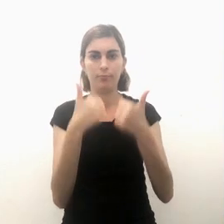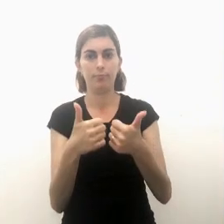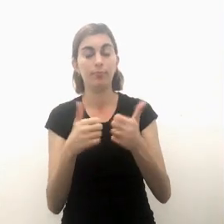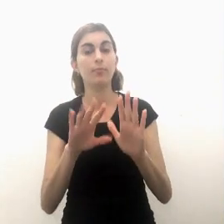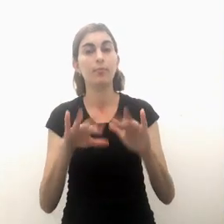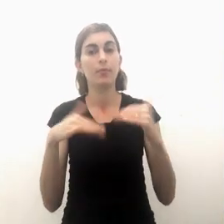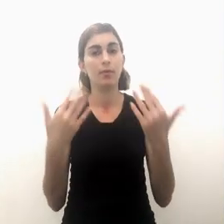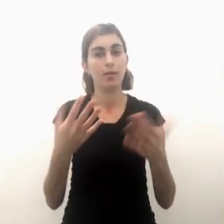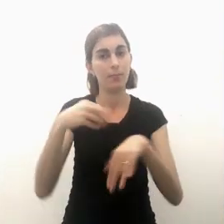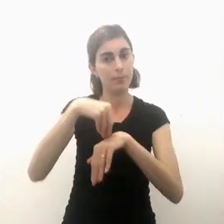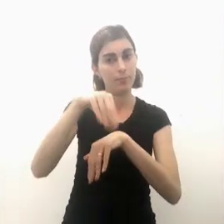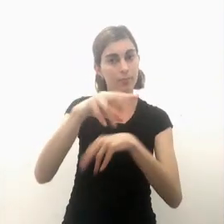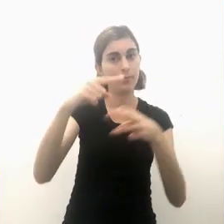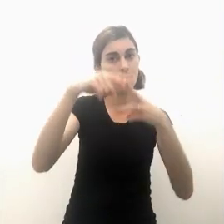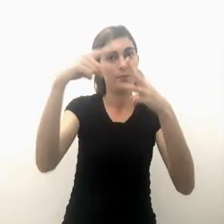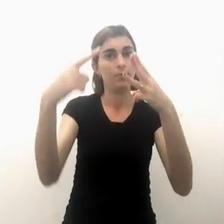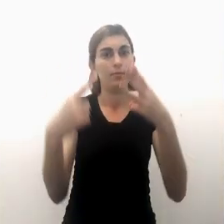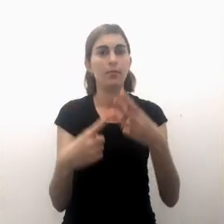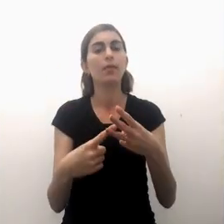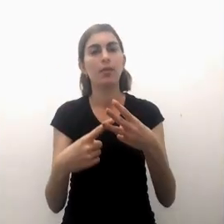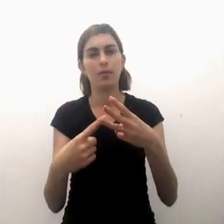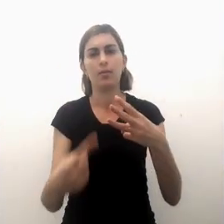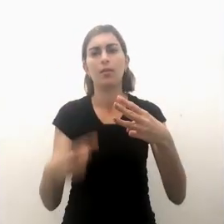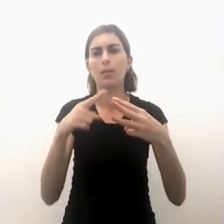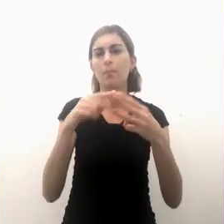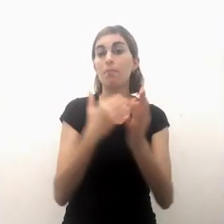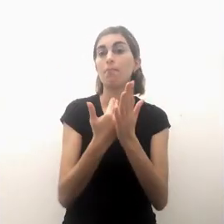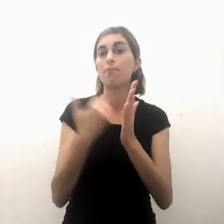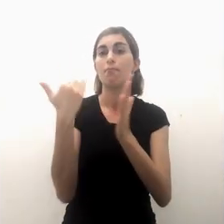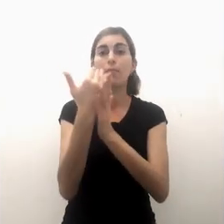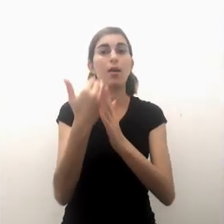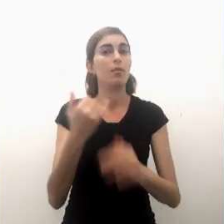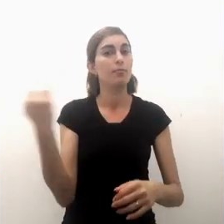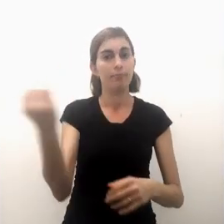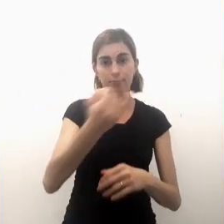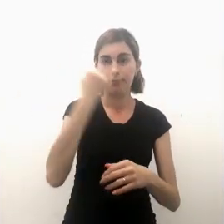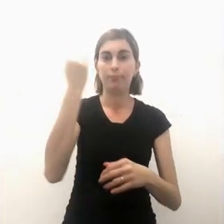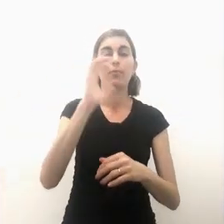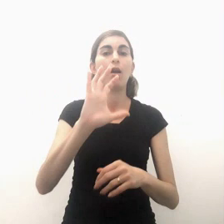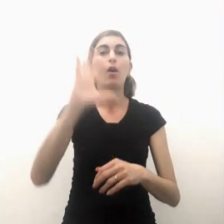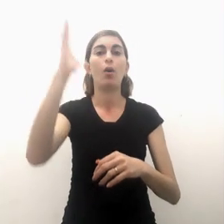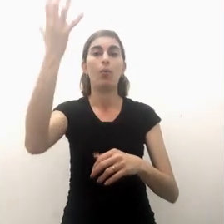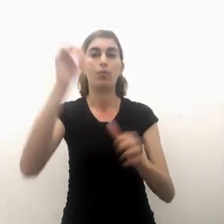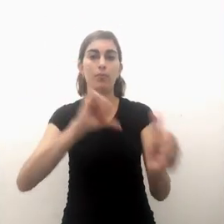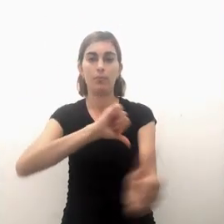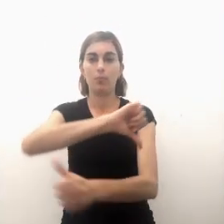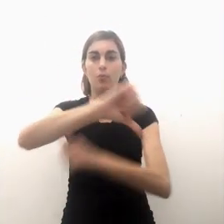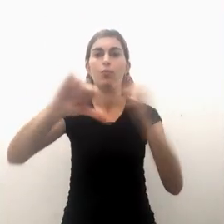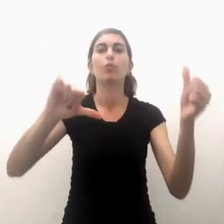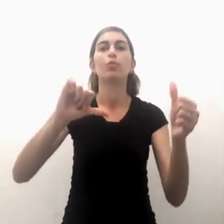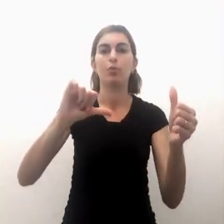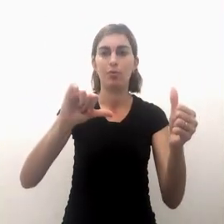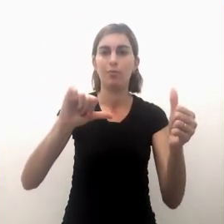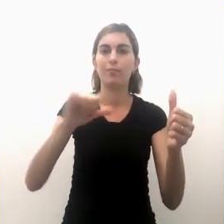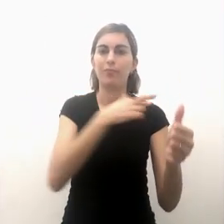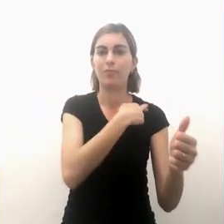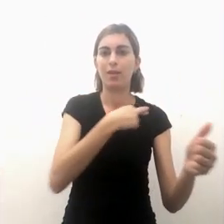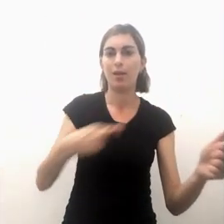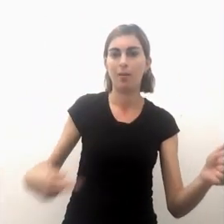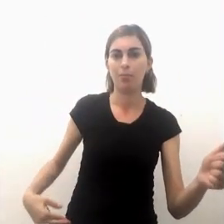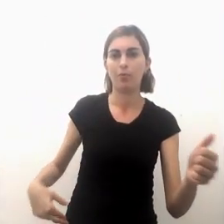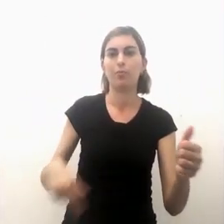Então, ressalta aí esses 3 pontos de mais importância que aconteceu de modificação nessa República